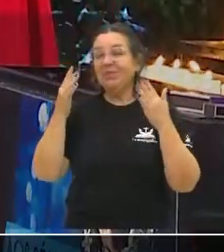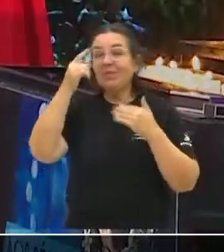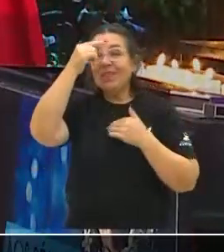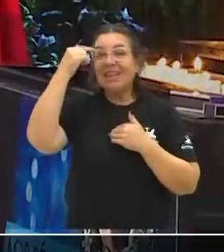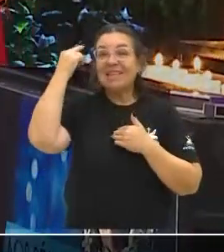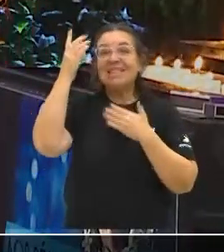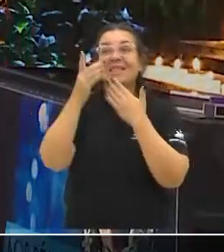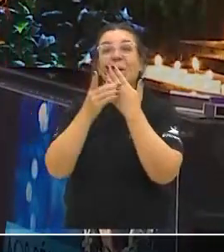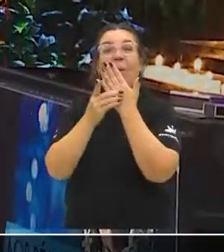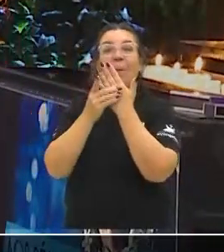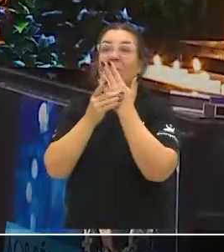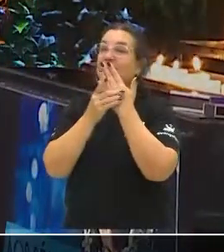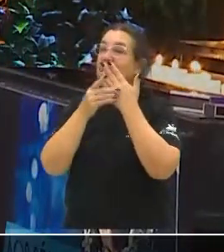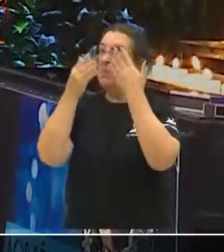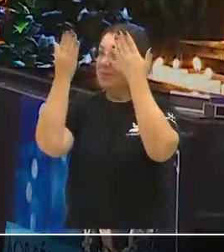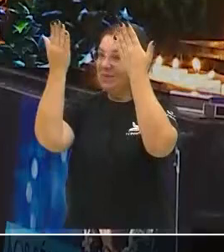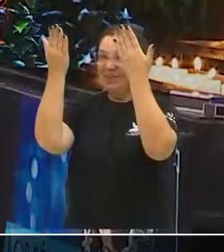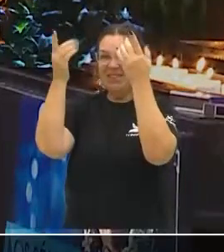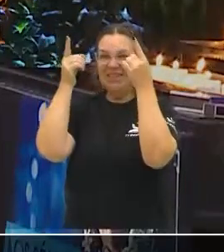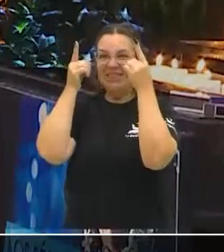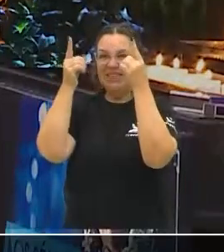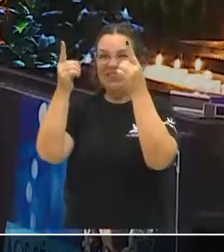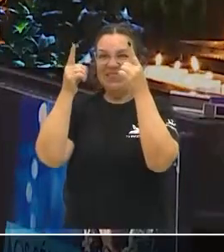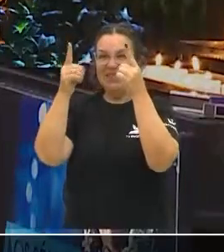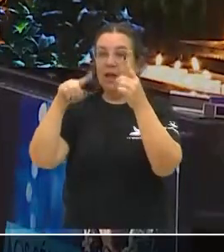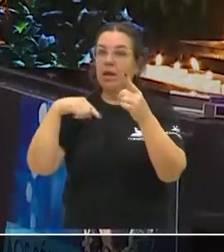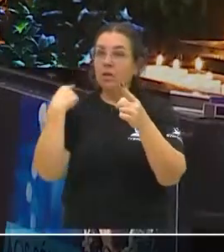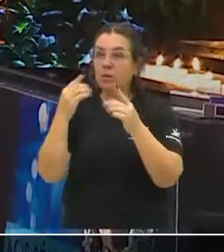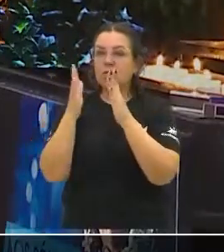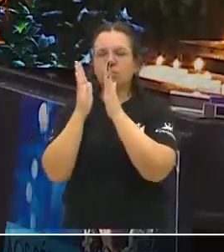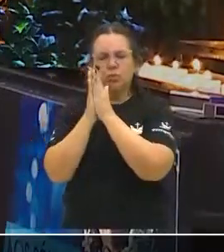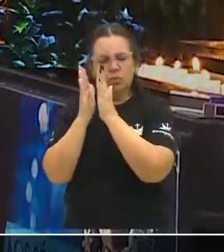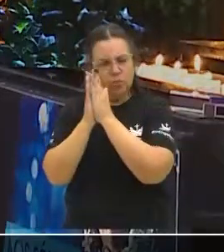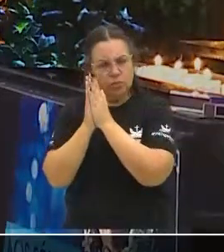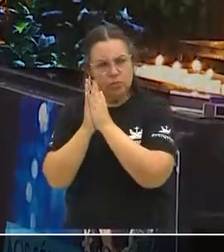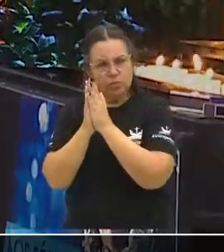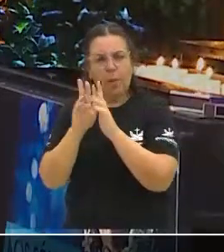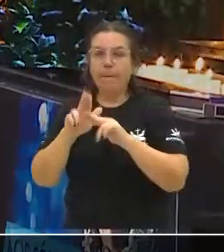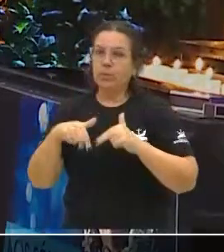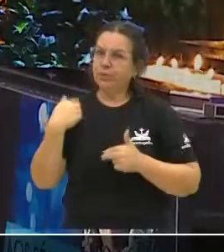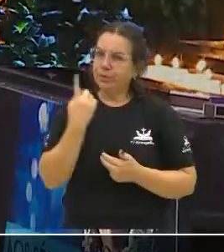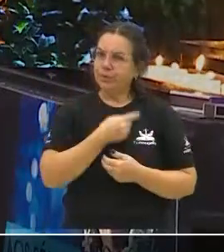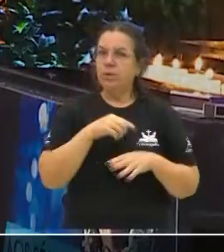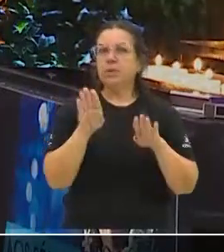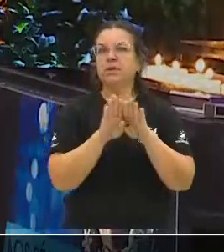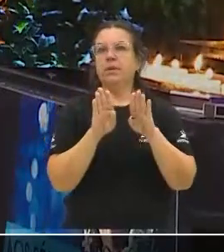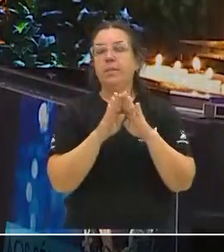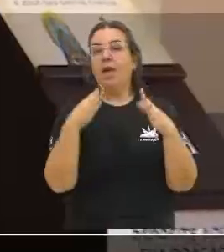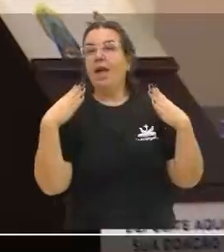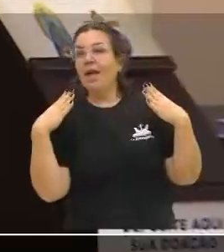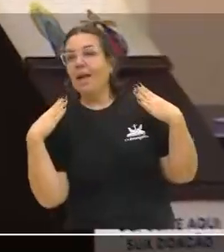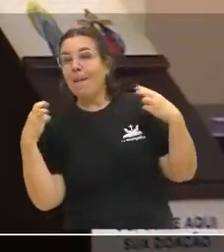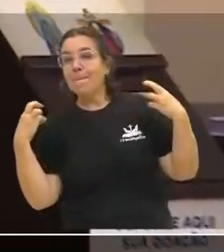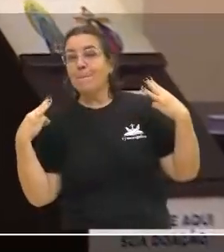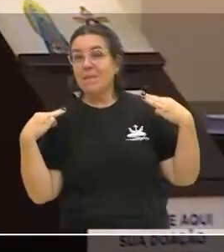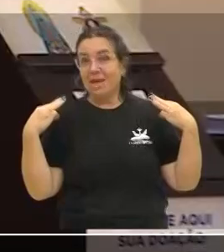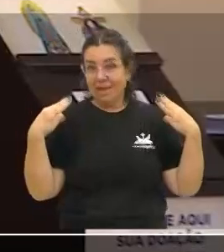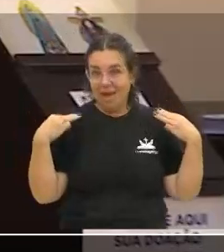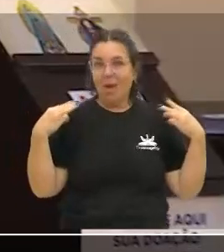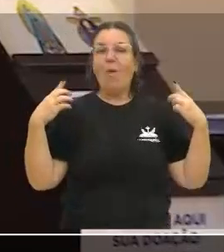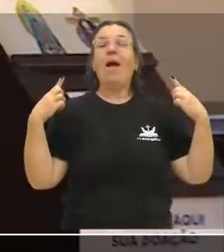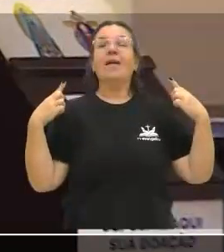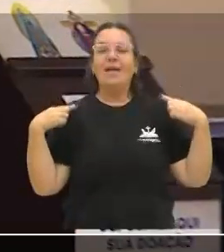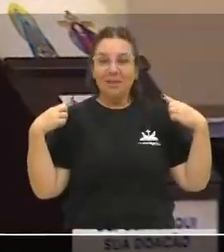Pio de Pietrelcina, nosso grande intercessor, os arcanjos Miguel,